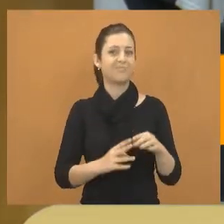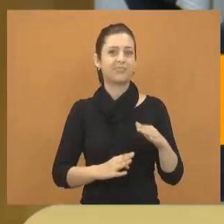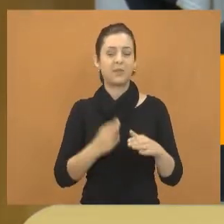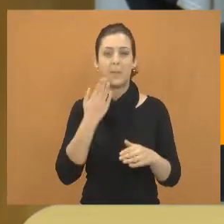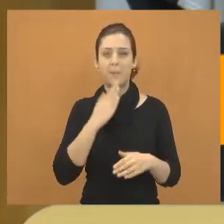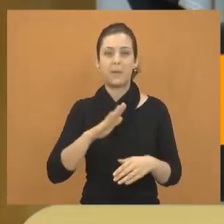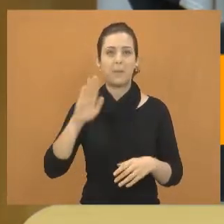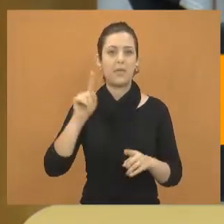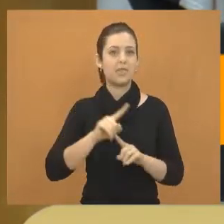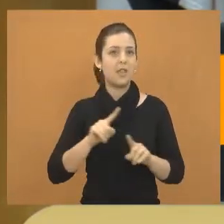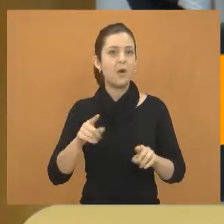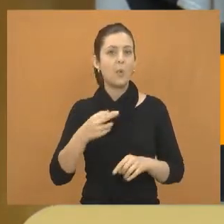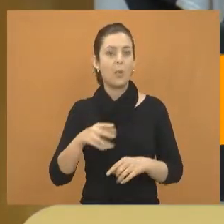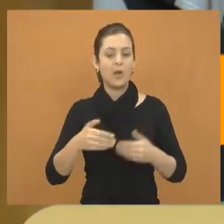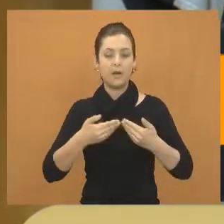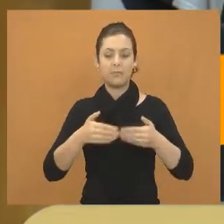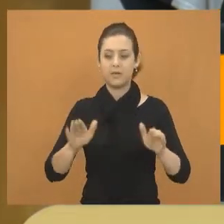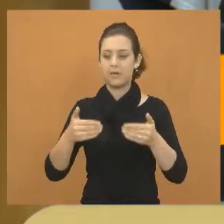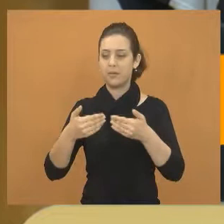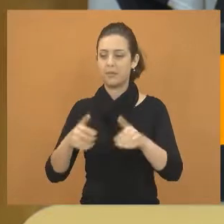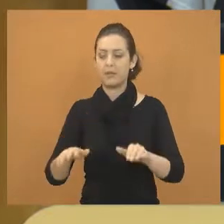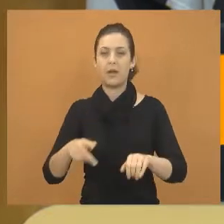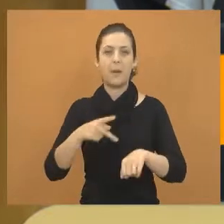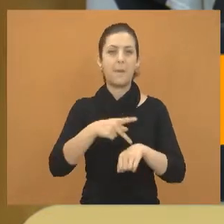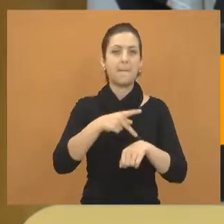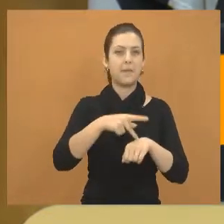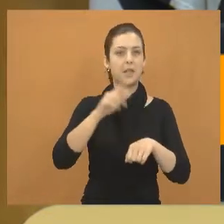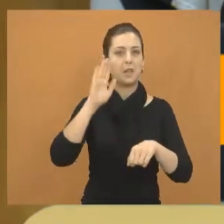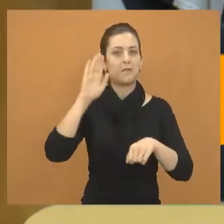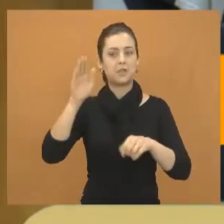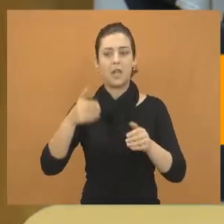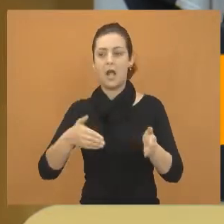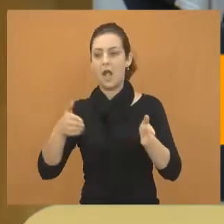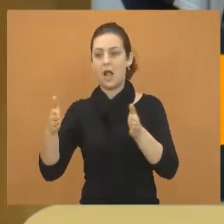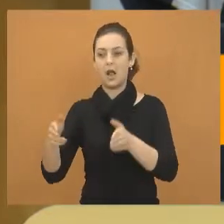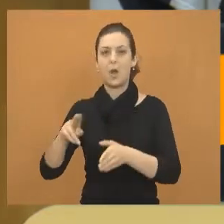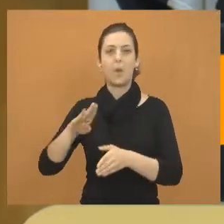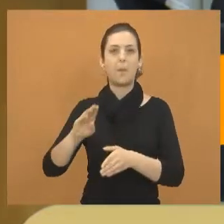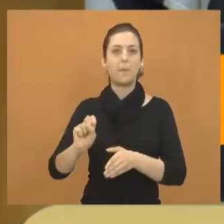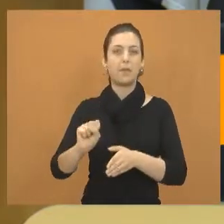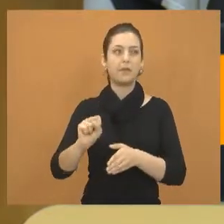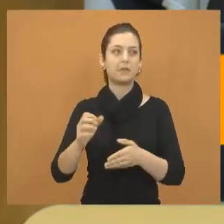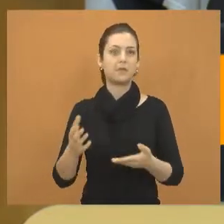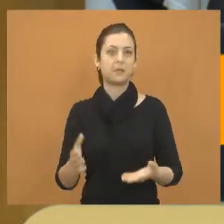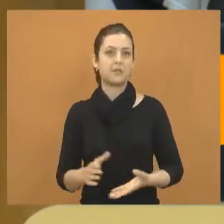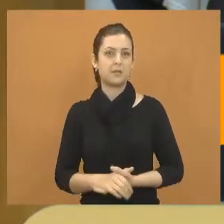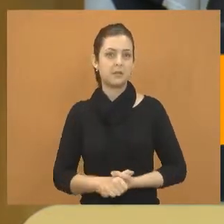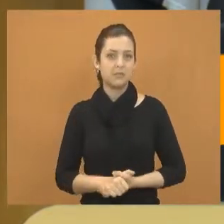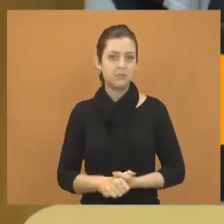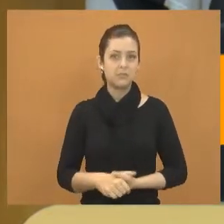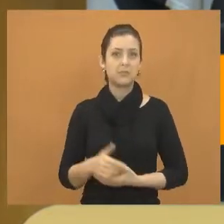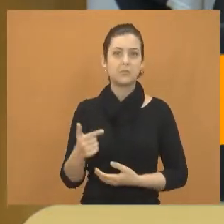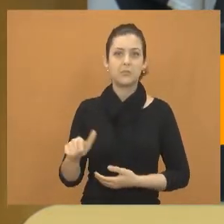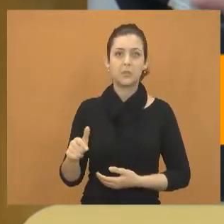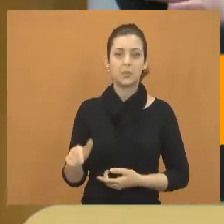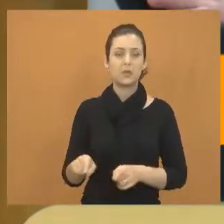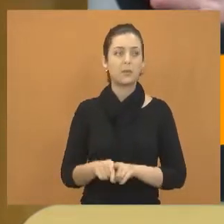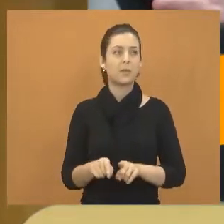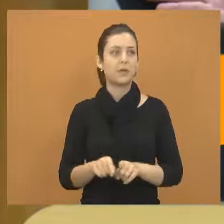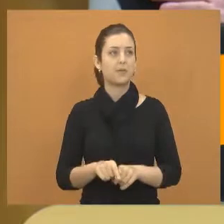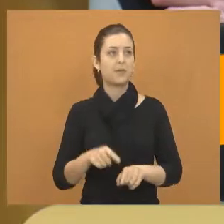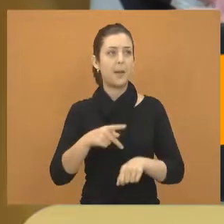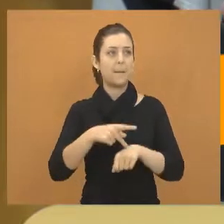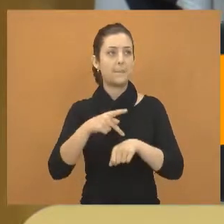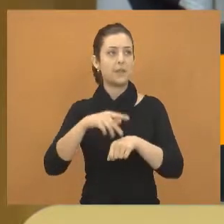de campanha, inauguraram ali a pedra fundamental ao lado da UBS Santa Cruz dos Lázaros, a